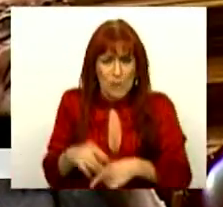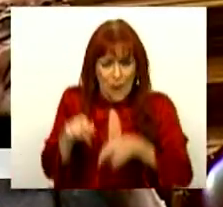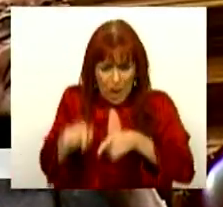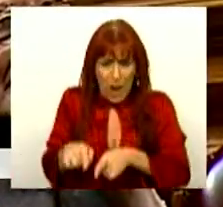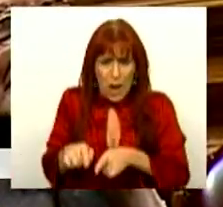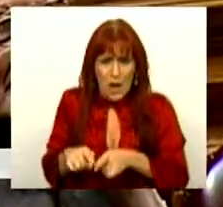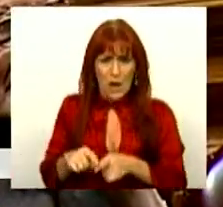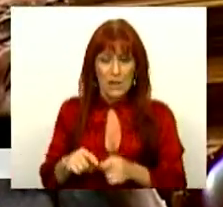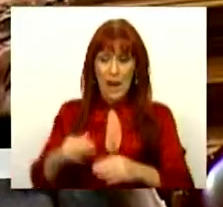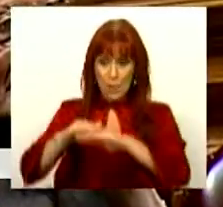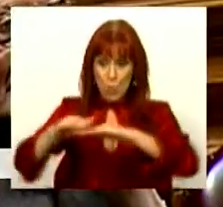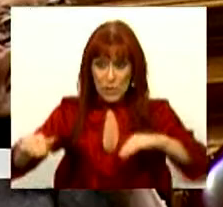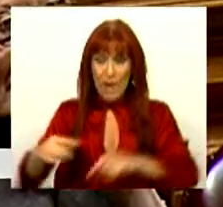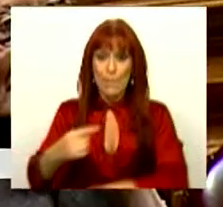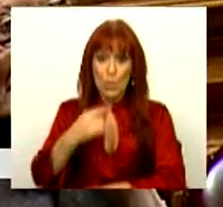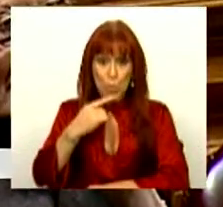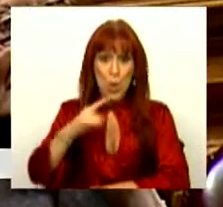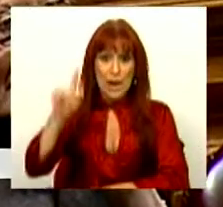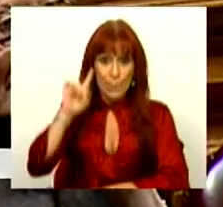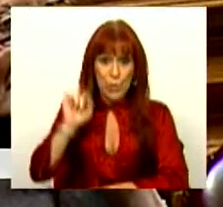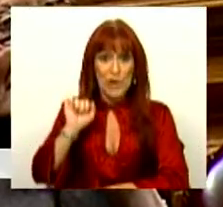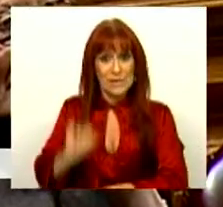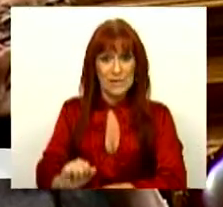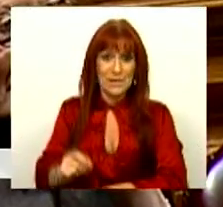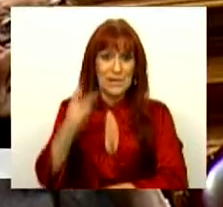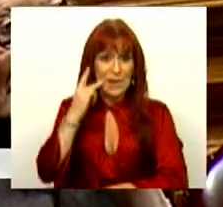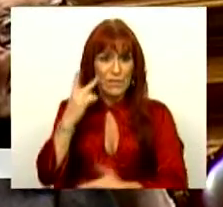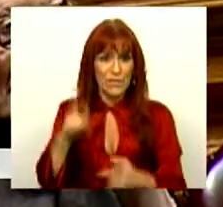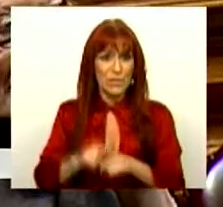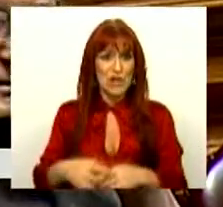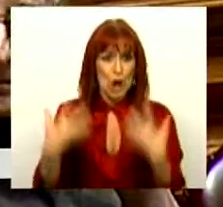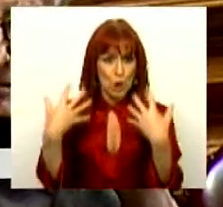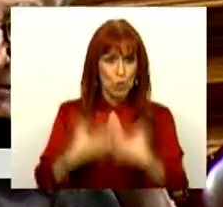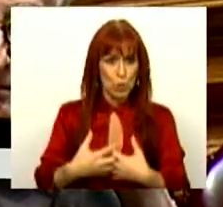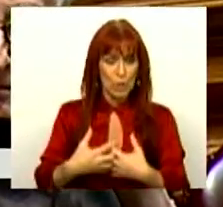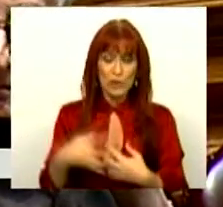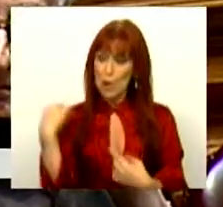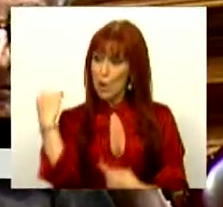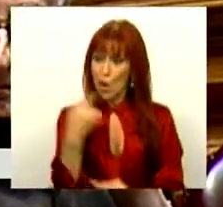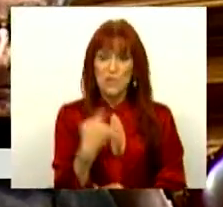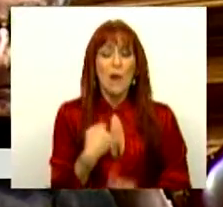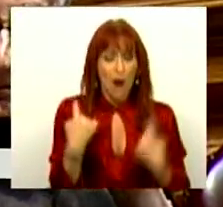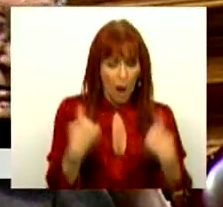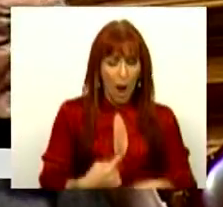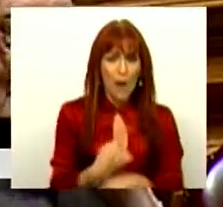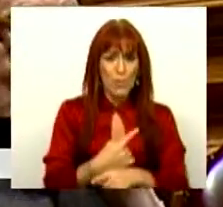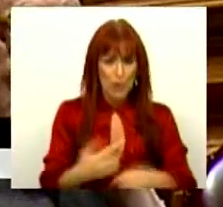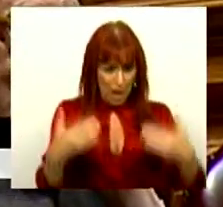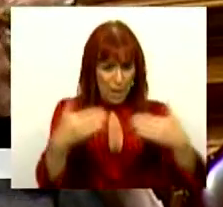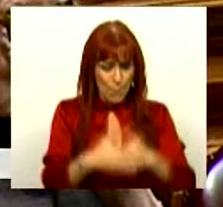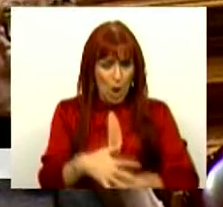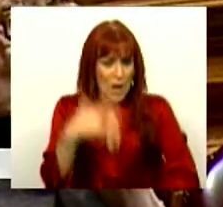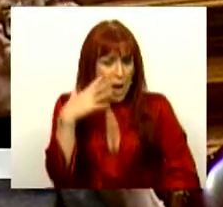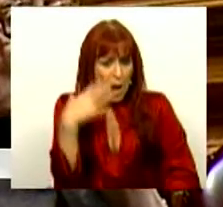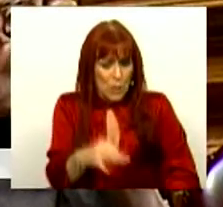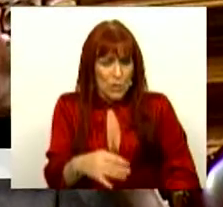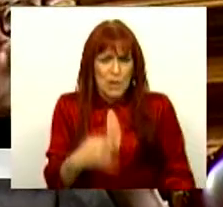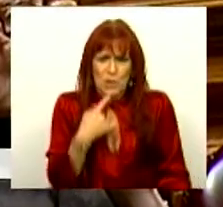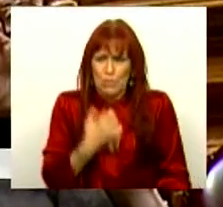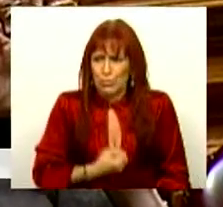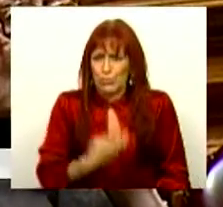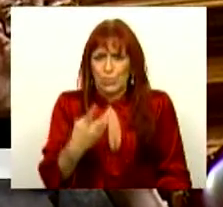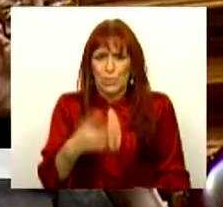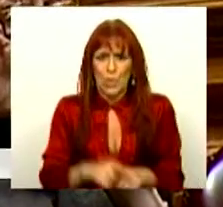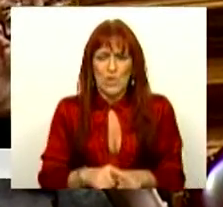mesmo uma etapa muito importante da vida. Dúvidas todos temos, porque a morte natural há muito